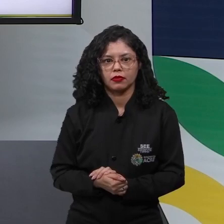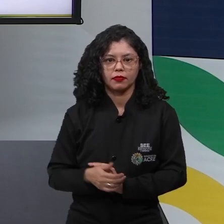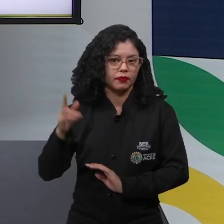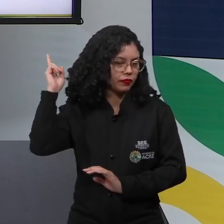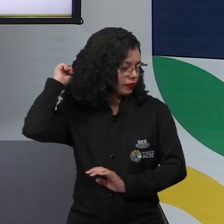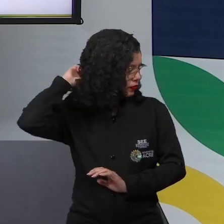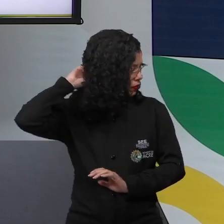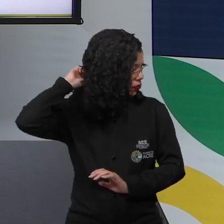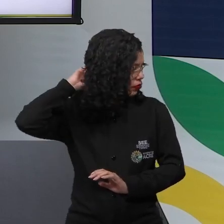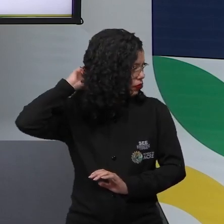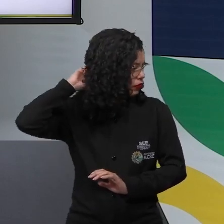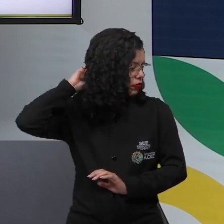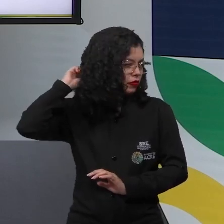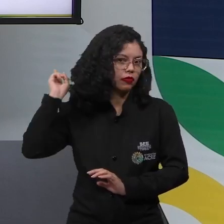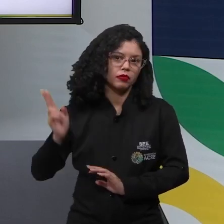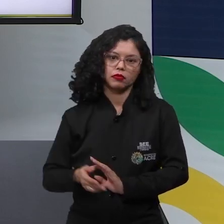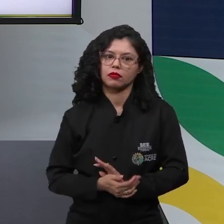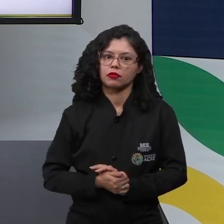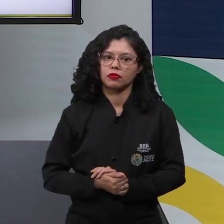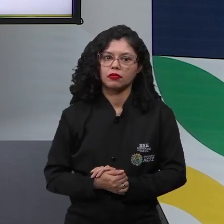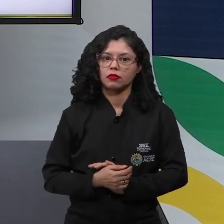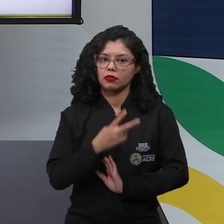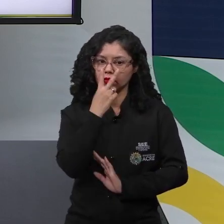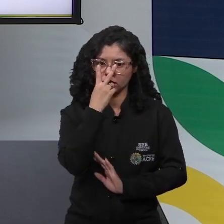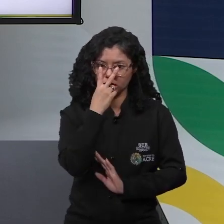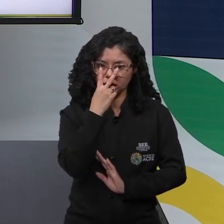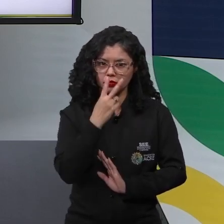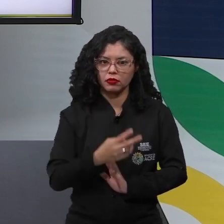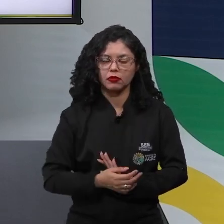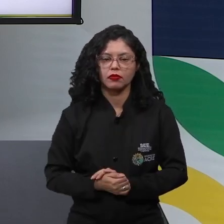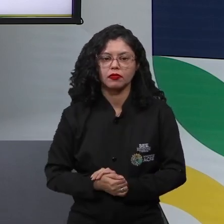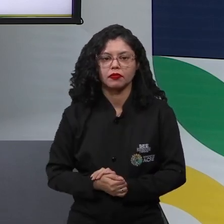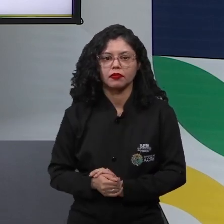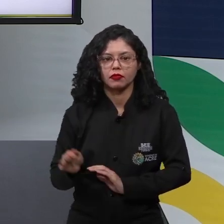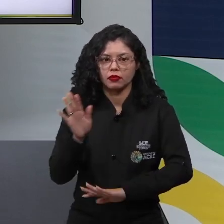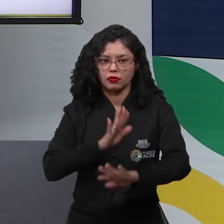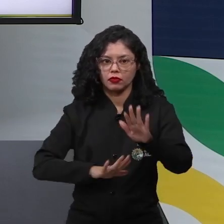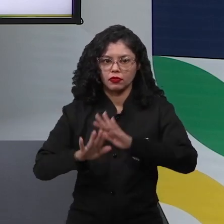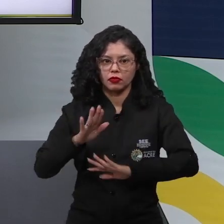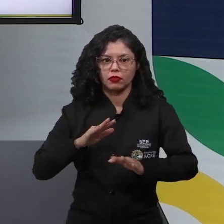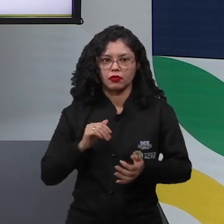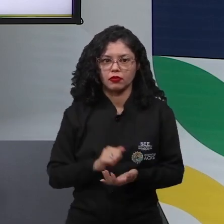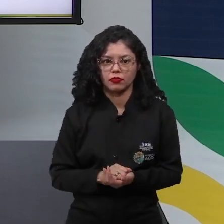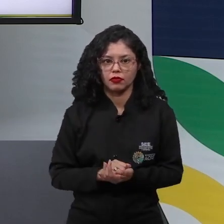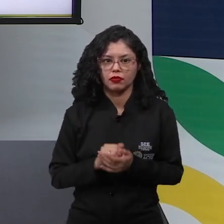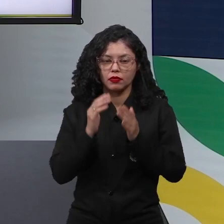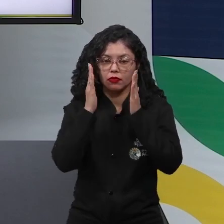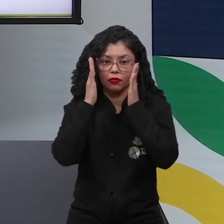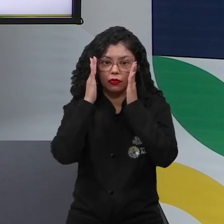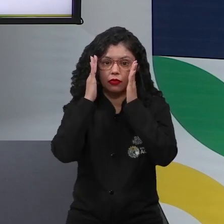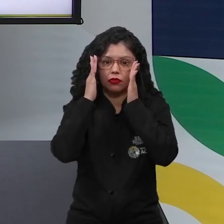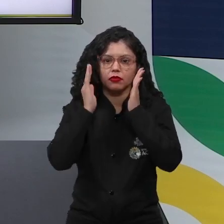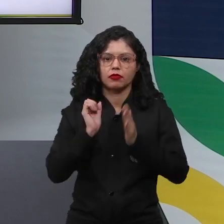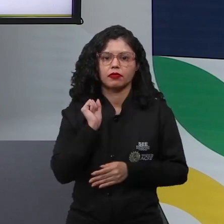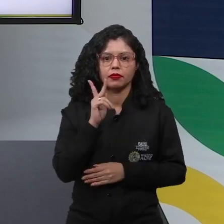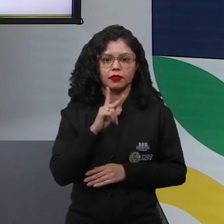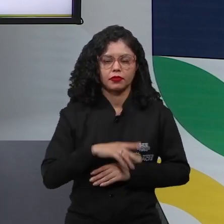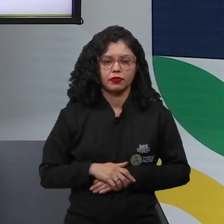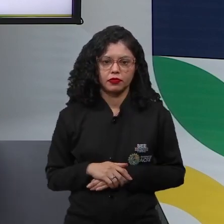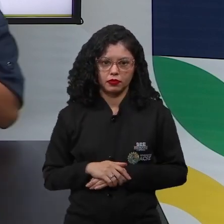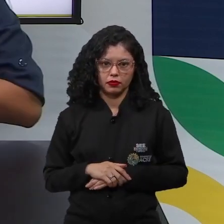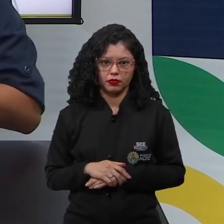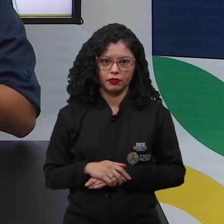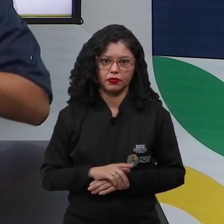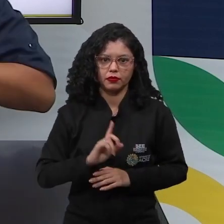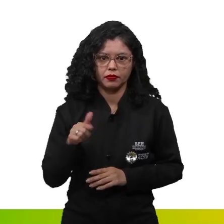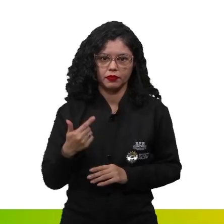afeta aí o occipital, vai afetar a nossa visão. Então, muito cuidado aí em acidentes, tá ok?